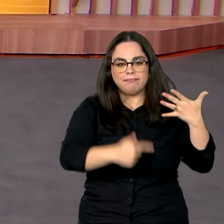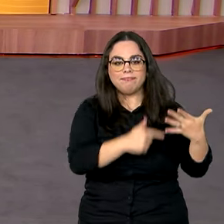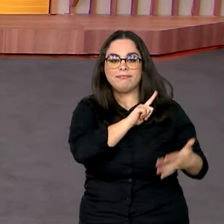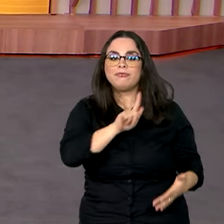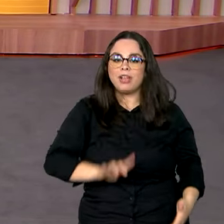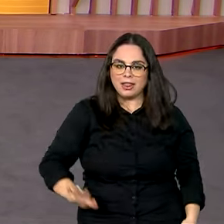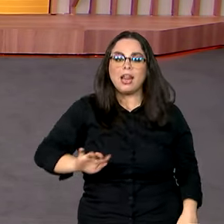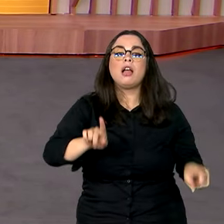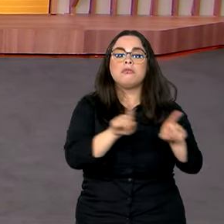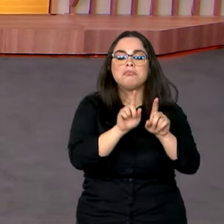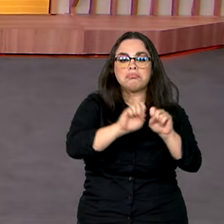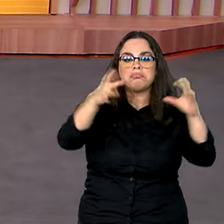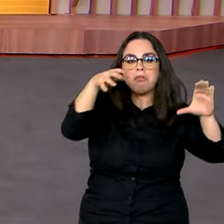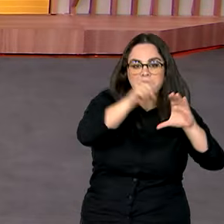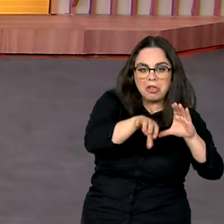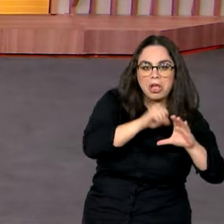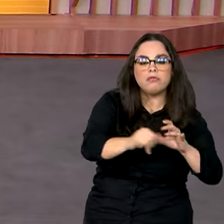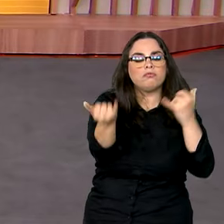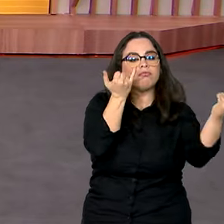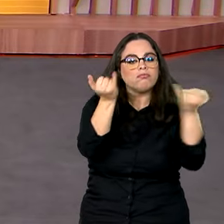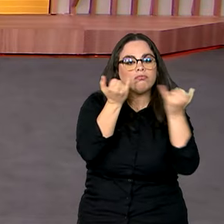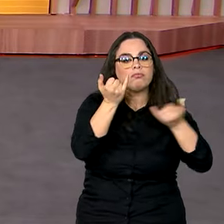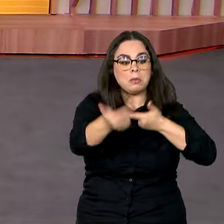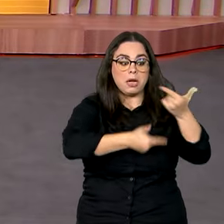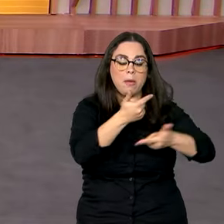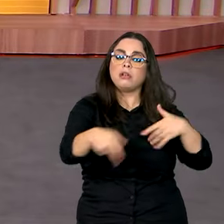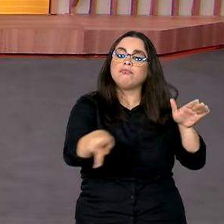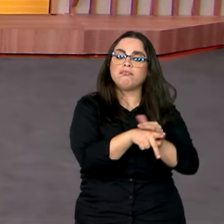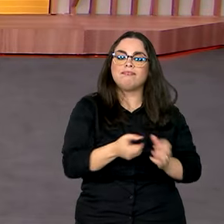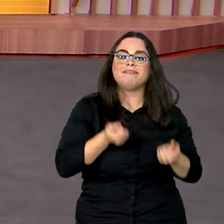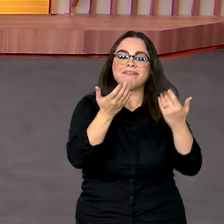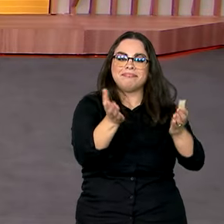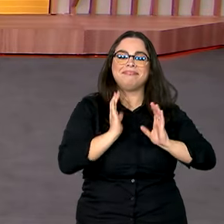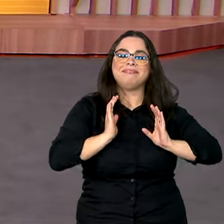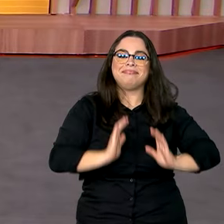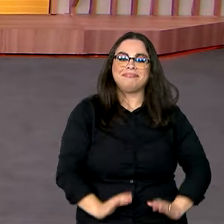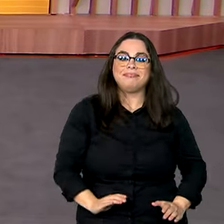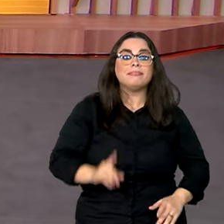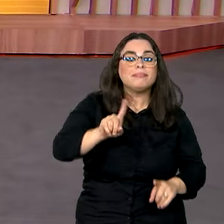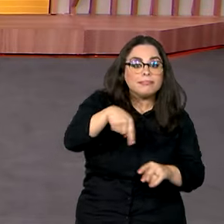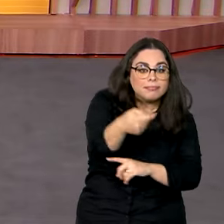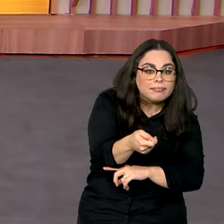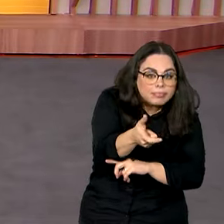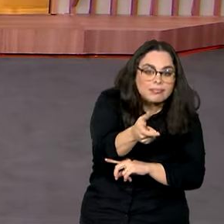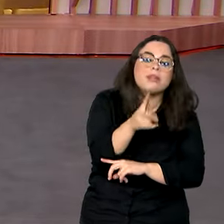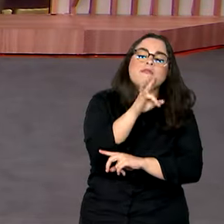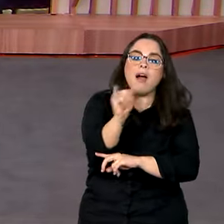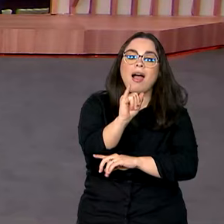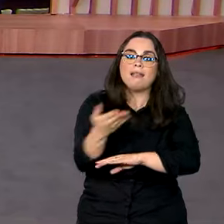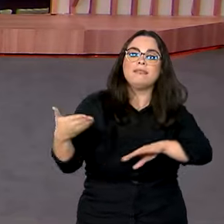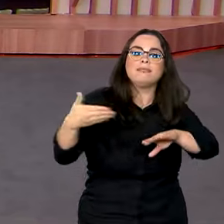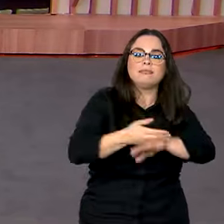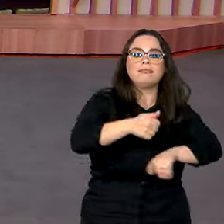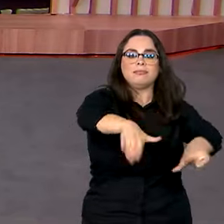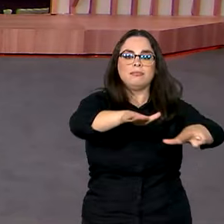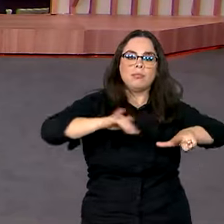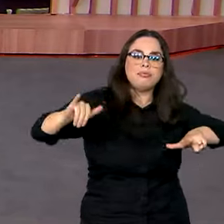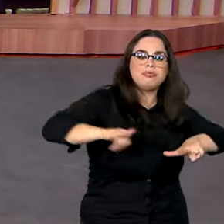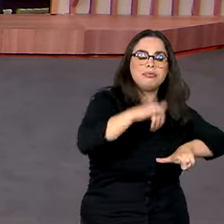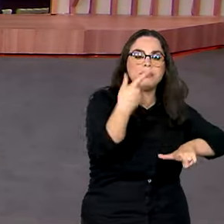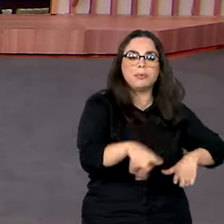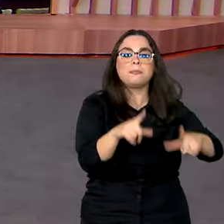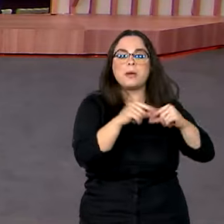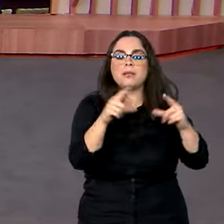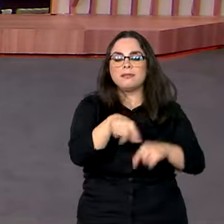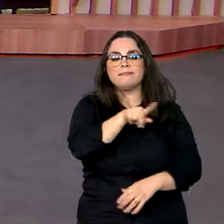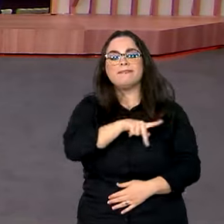governo federal, com eventos ao vivo, dicas e serviços para você, cidadão. Daqui a pouquinho, a gente vai lá para a Base Aérea de Brasília,